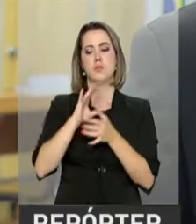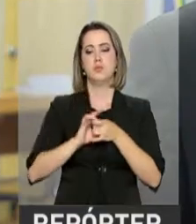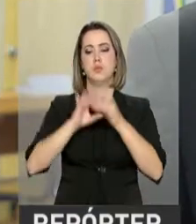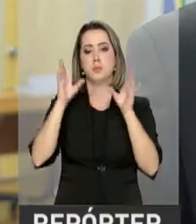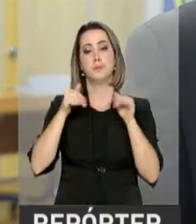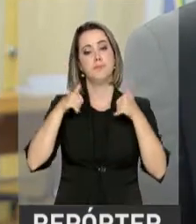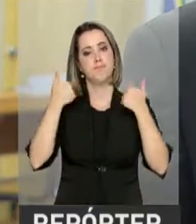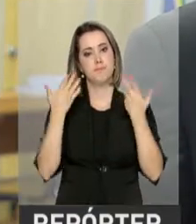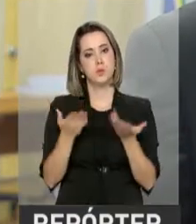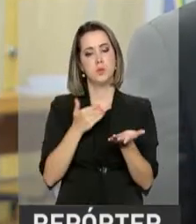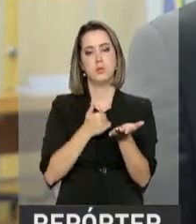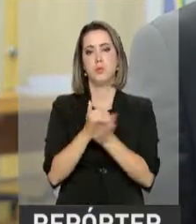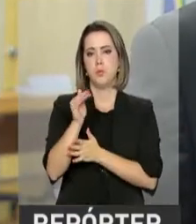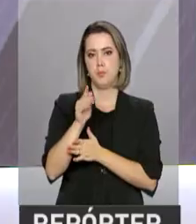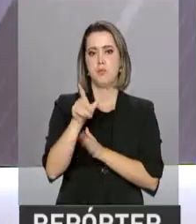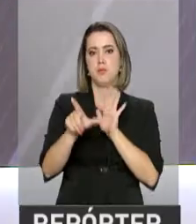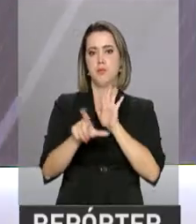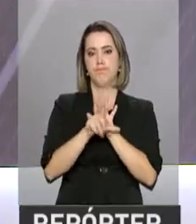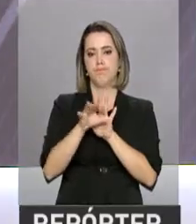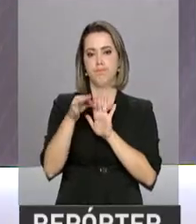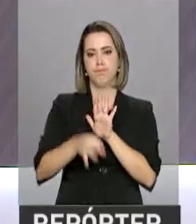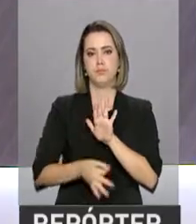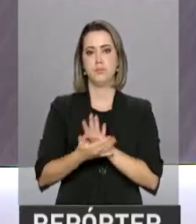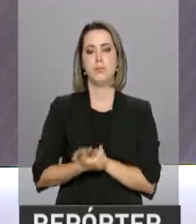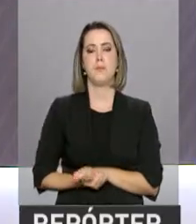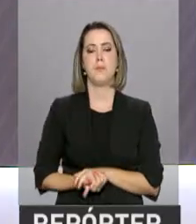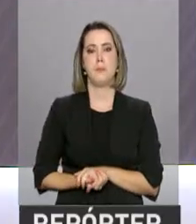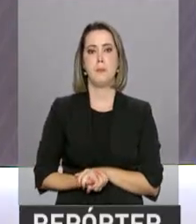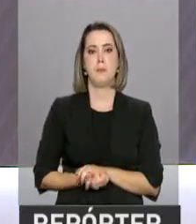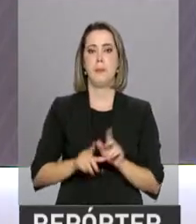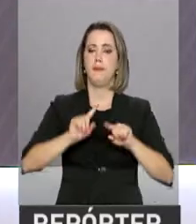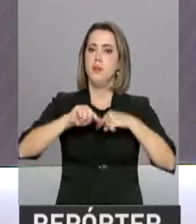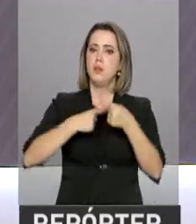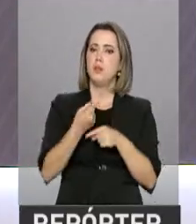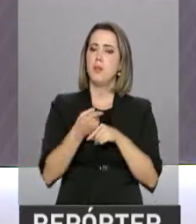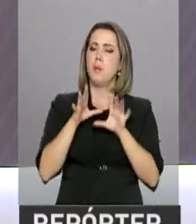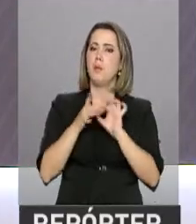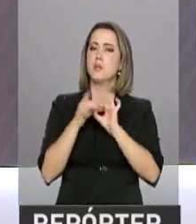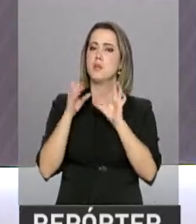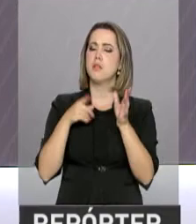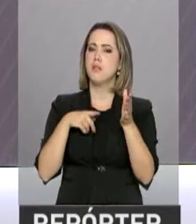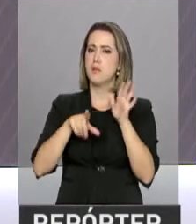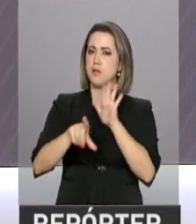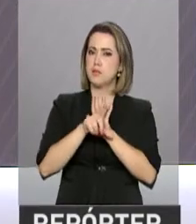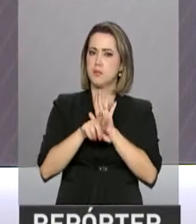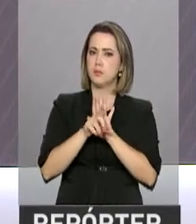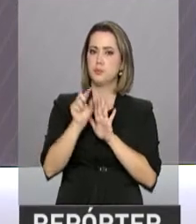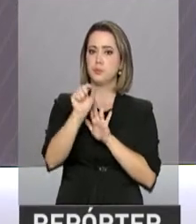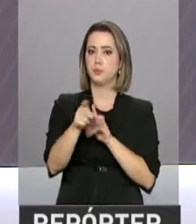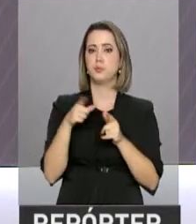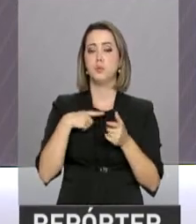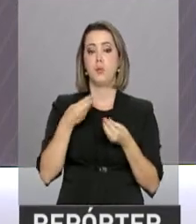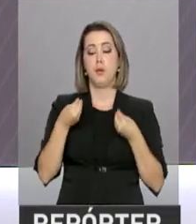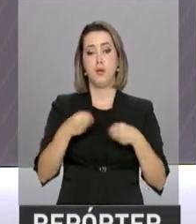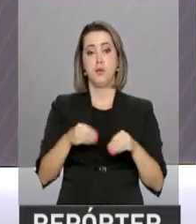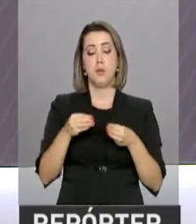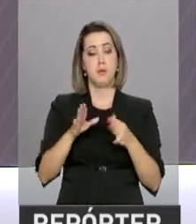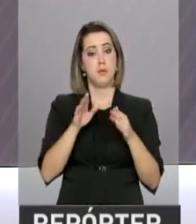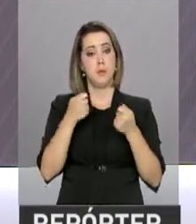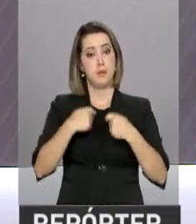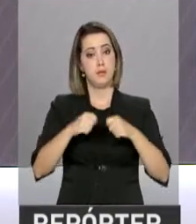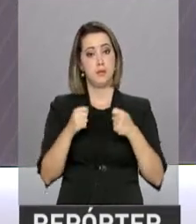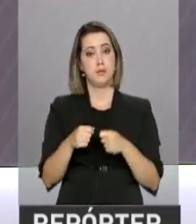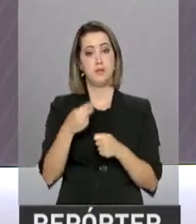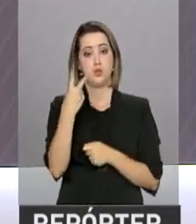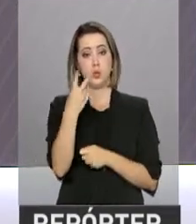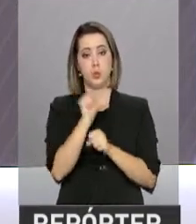assim entrar em vigor e após a homologação a base nacional curricular deve ser aplicada nas escolas em